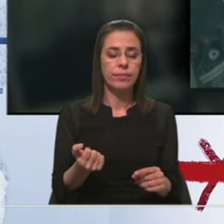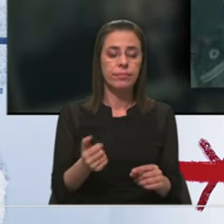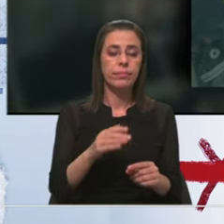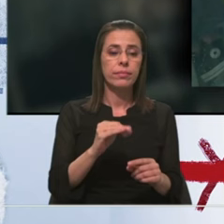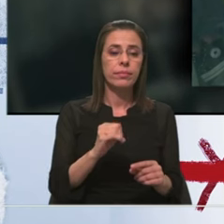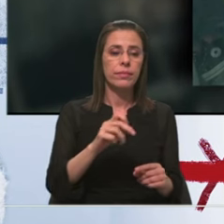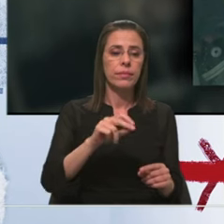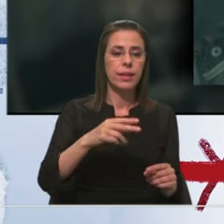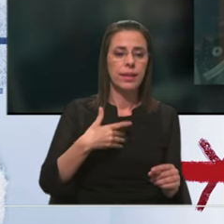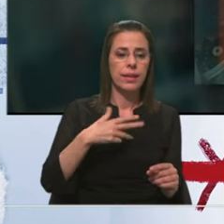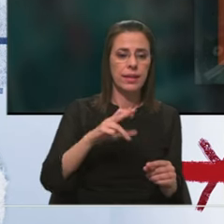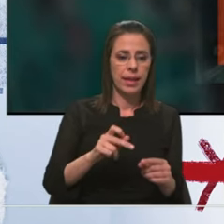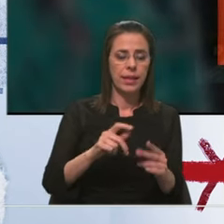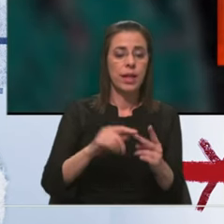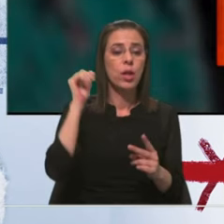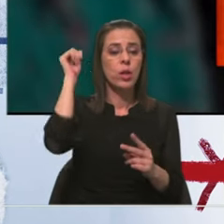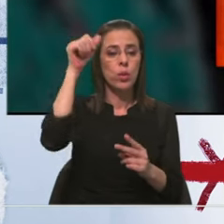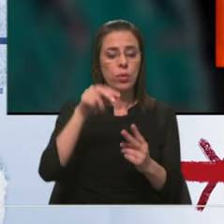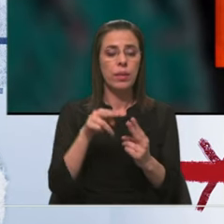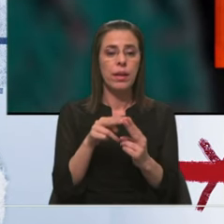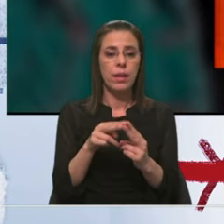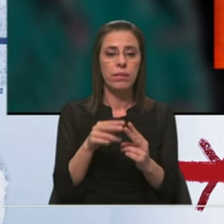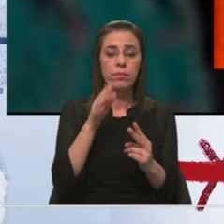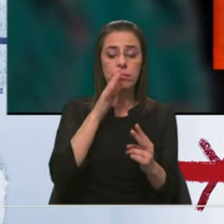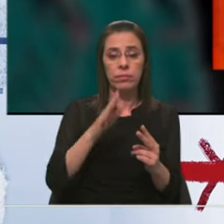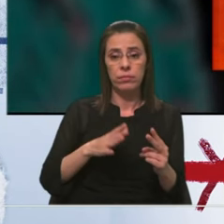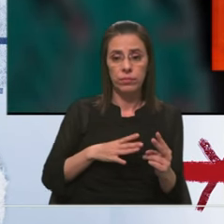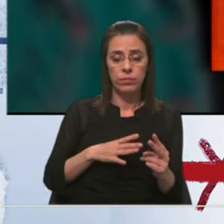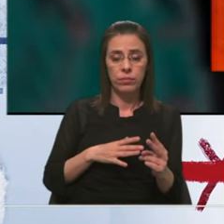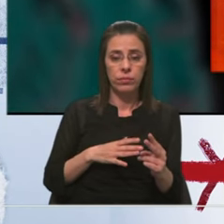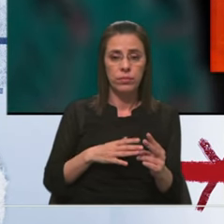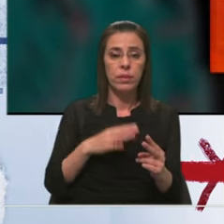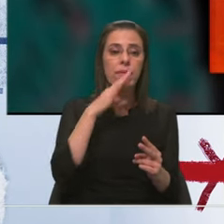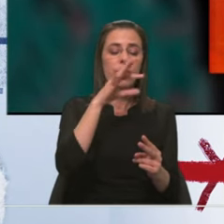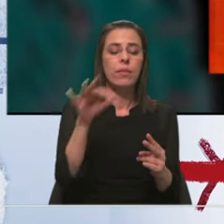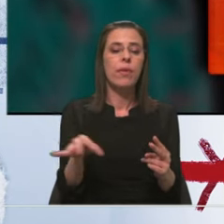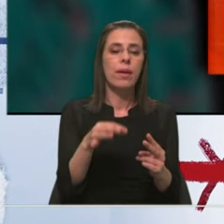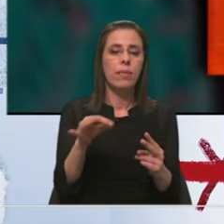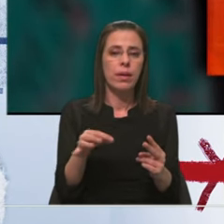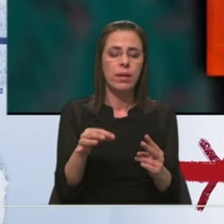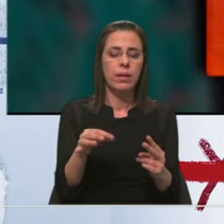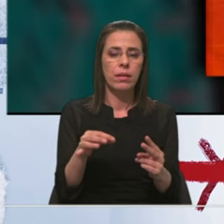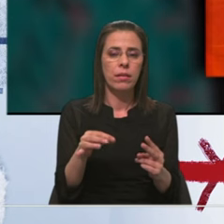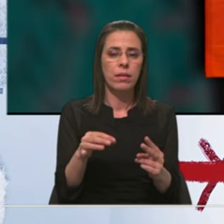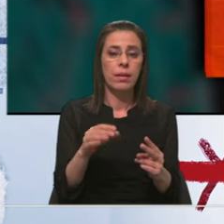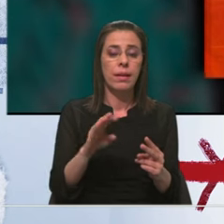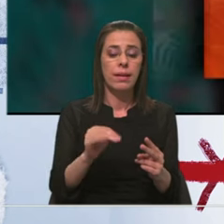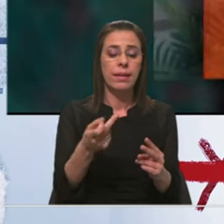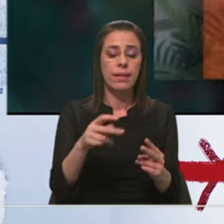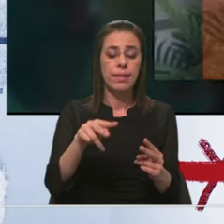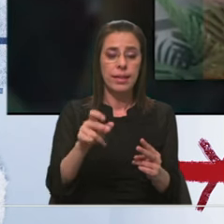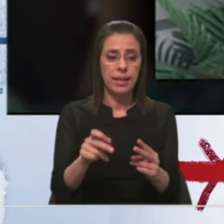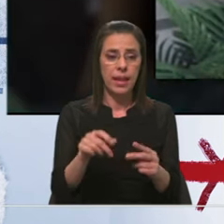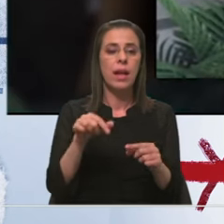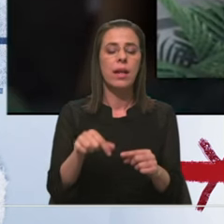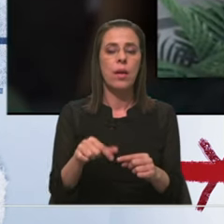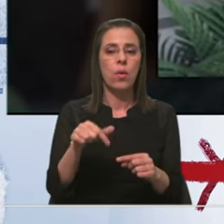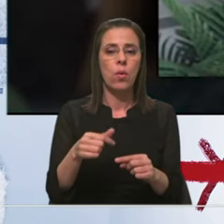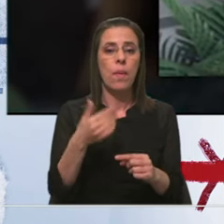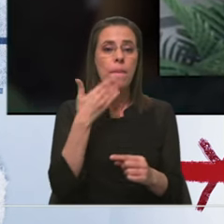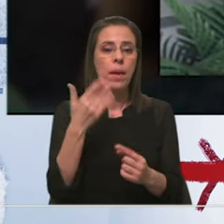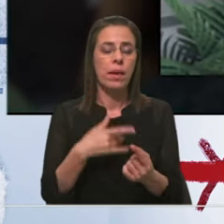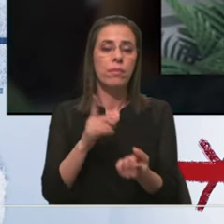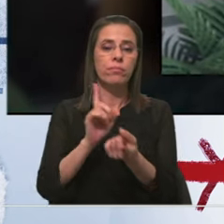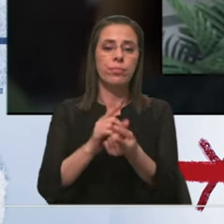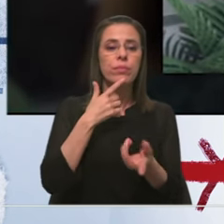Sandra Silva como a sobrinha e isto foi-nos dito realmente pela família eh nomeadamente pela Sara Silva com quem estivemos esta